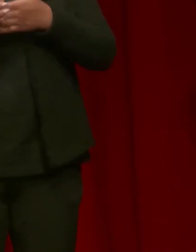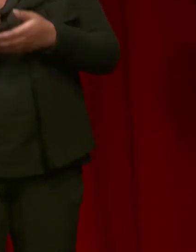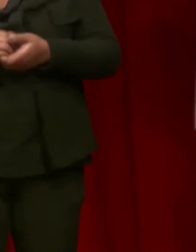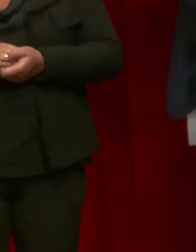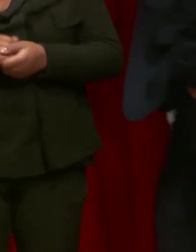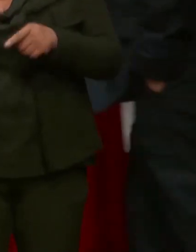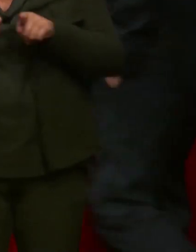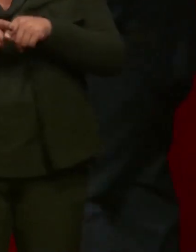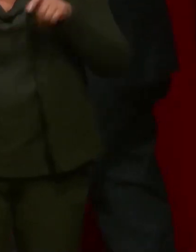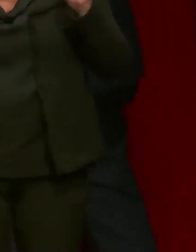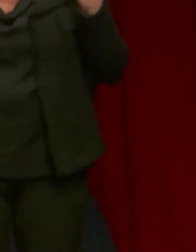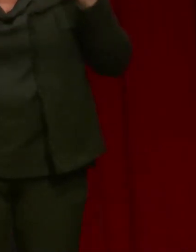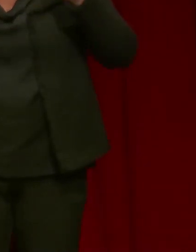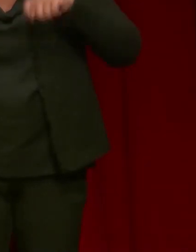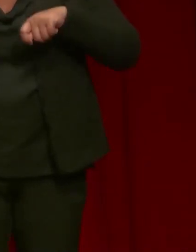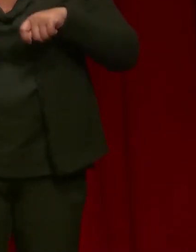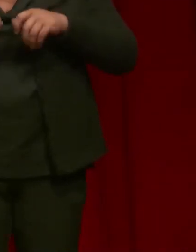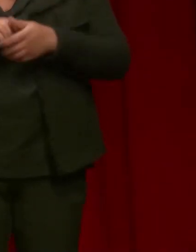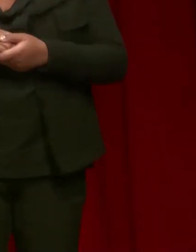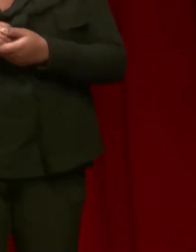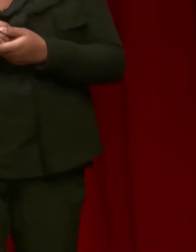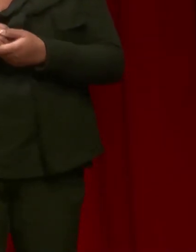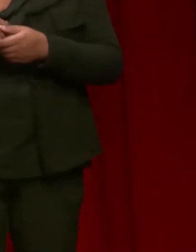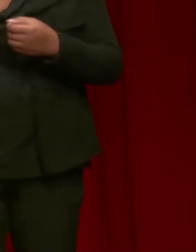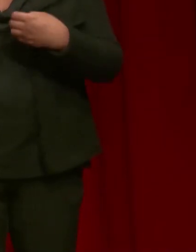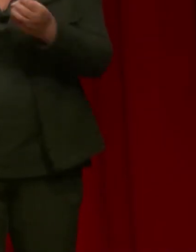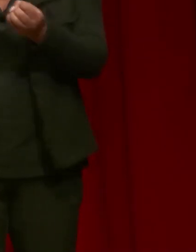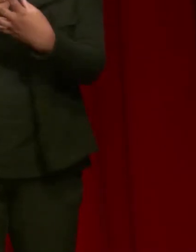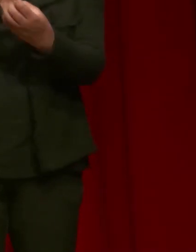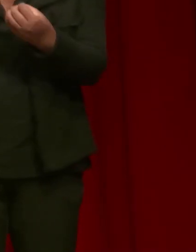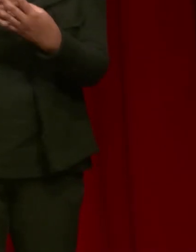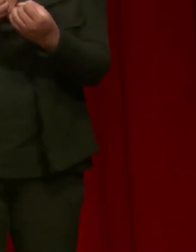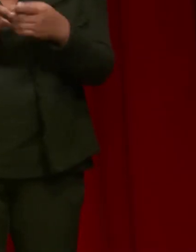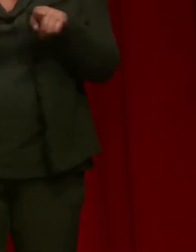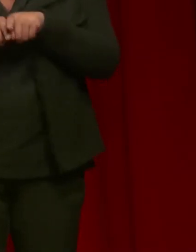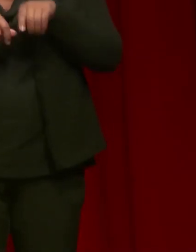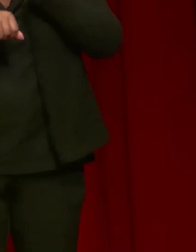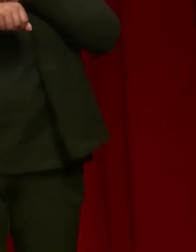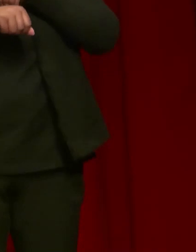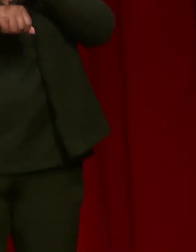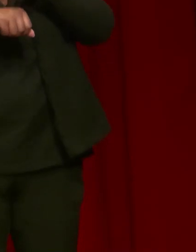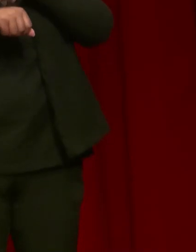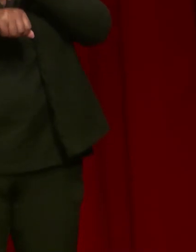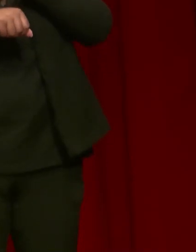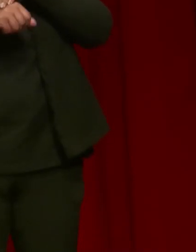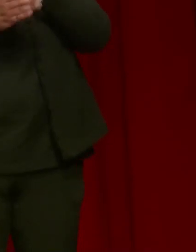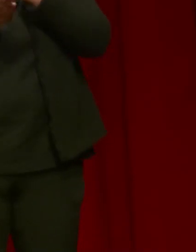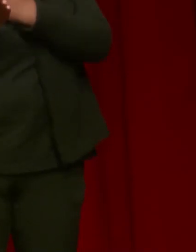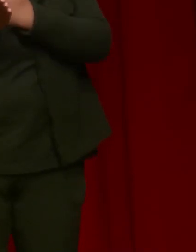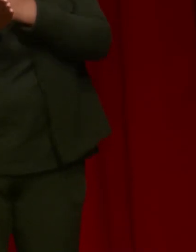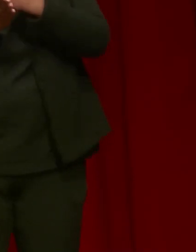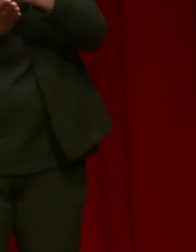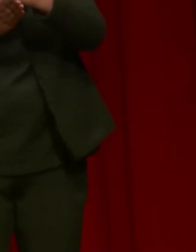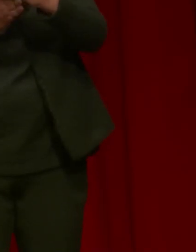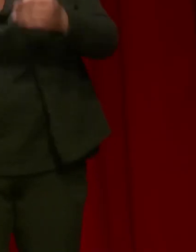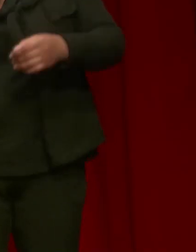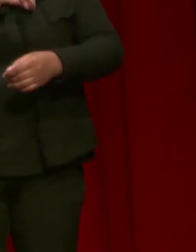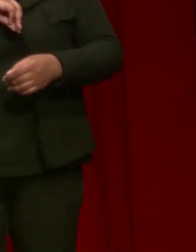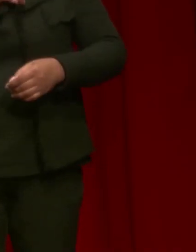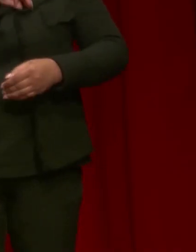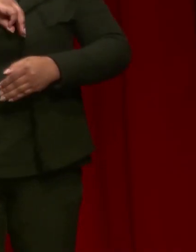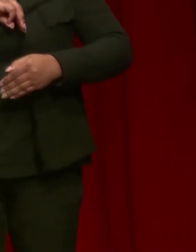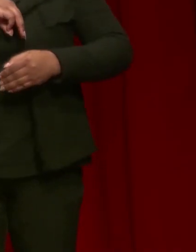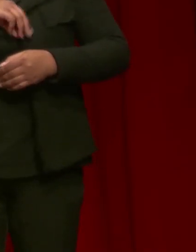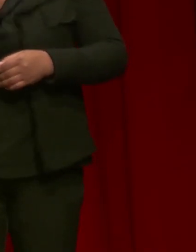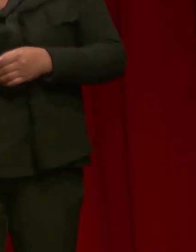as possibilidades, e deixar para a gente sugestões de como iniciar o ministério com pessoas